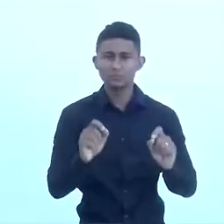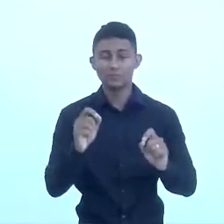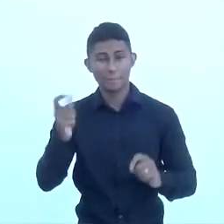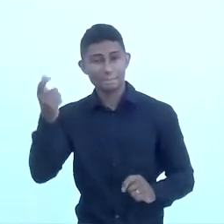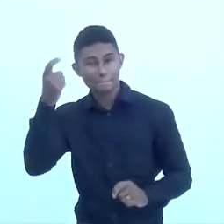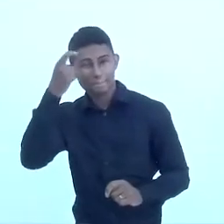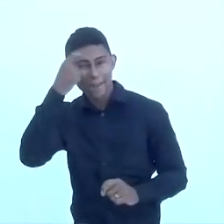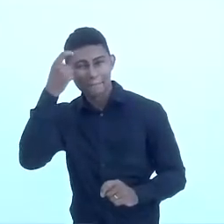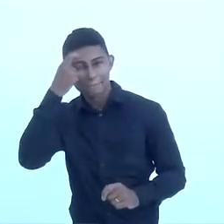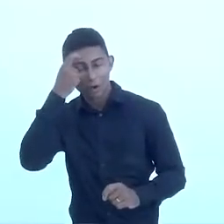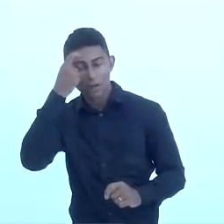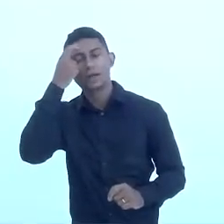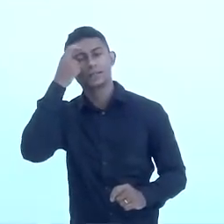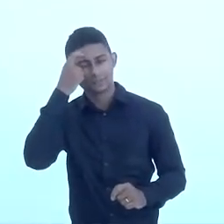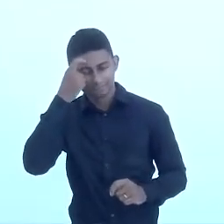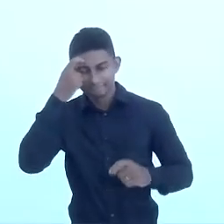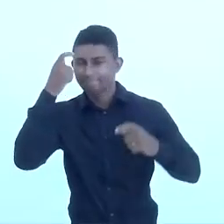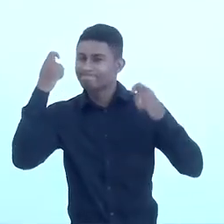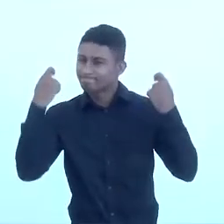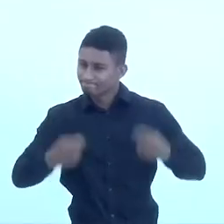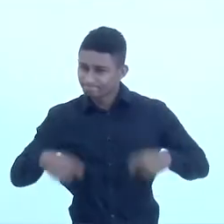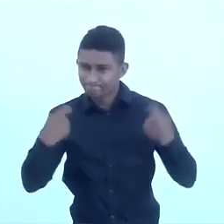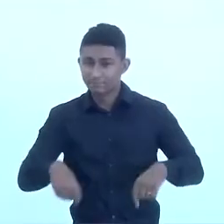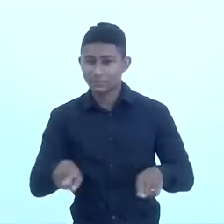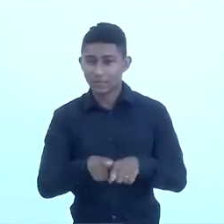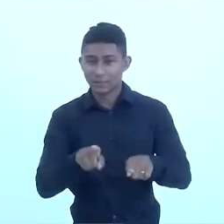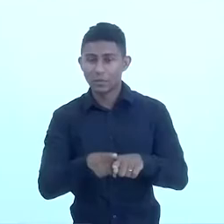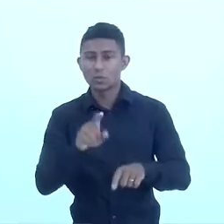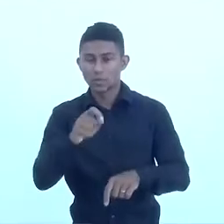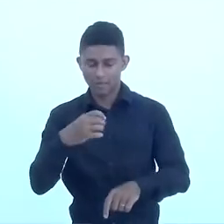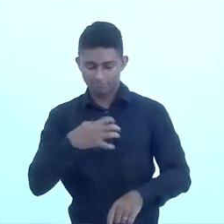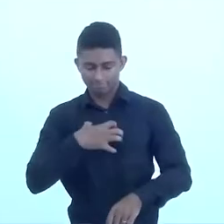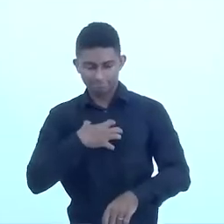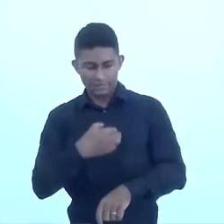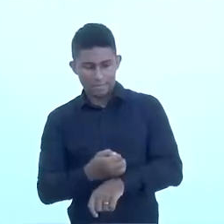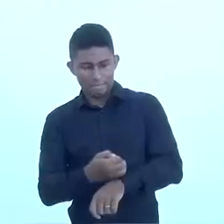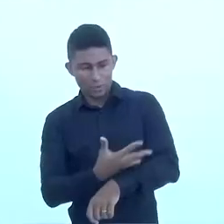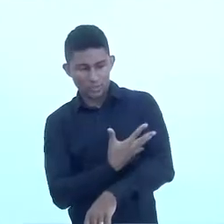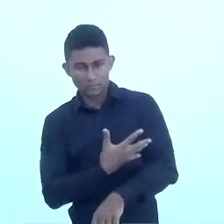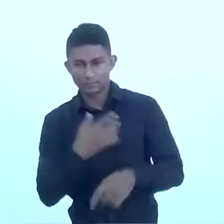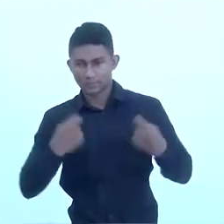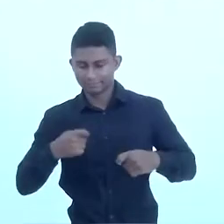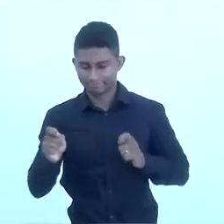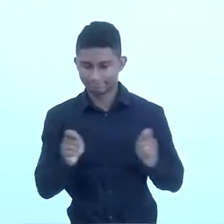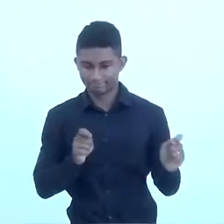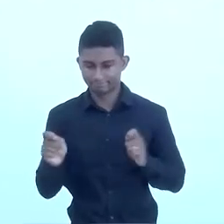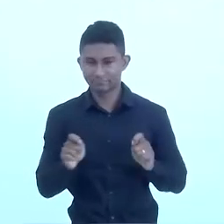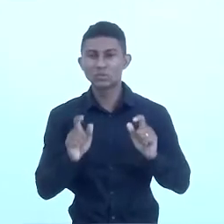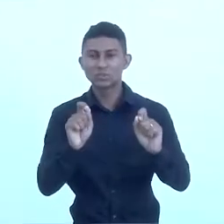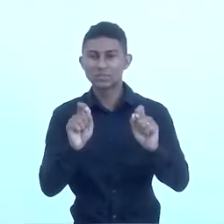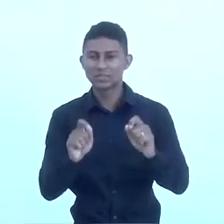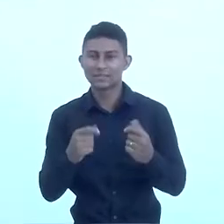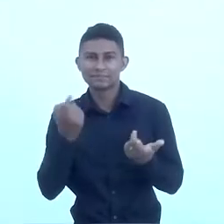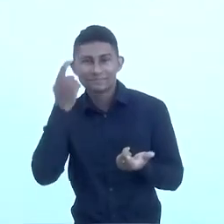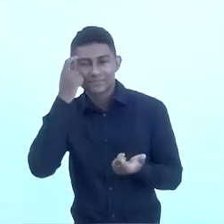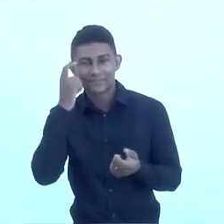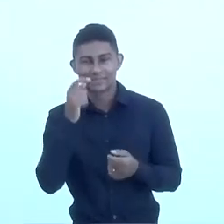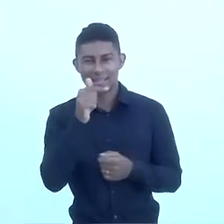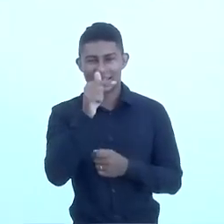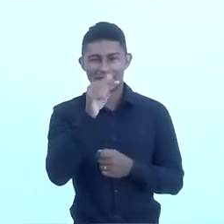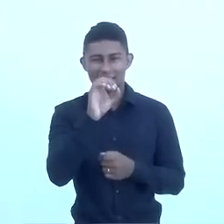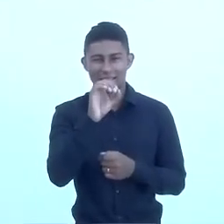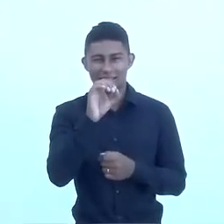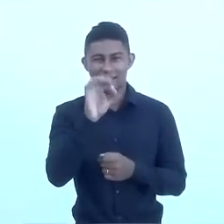memória da utilização da memória das emoções. É aquele 70%, 30% que a gente